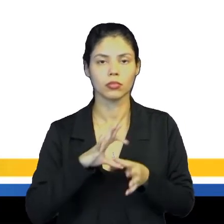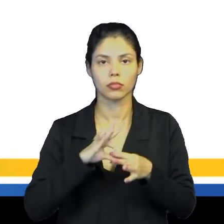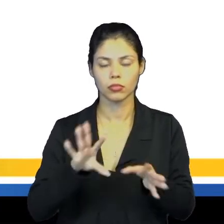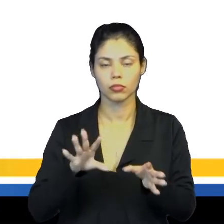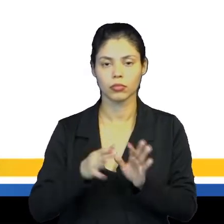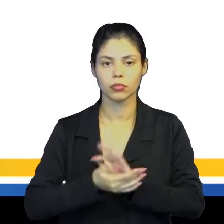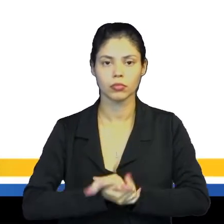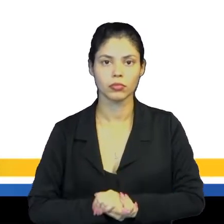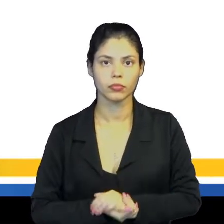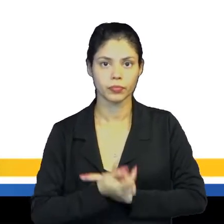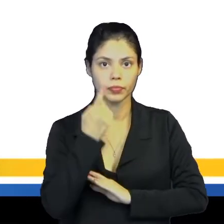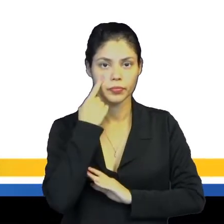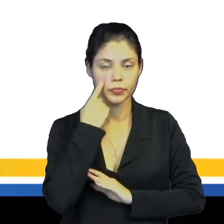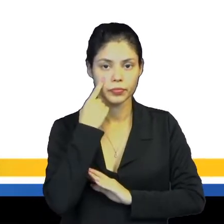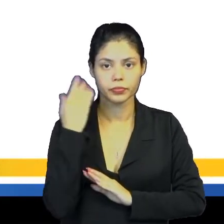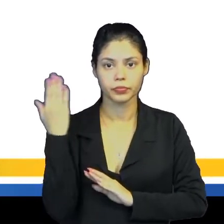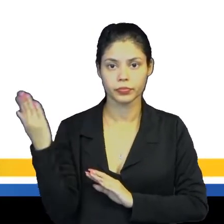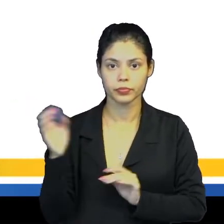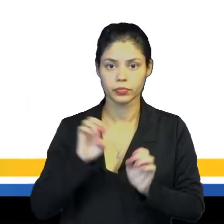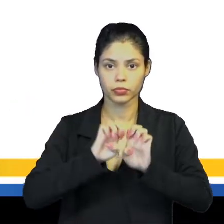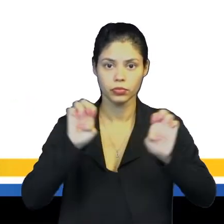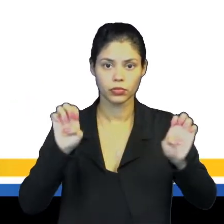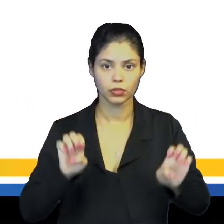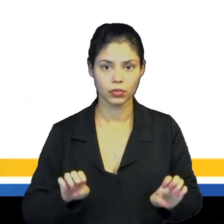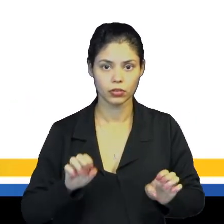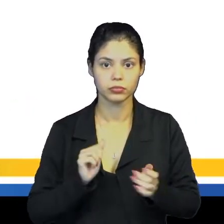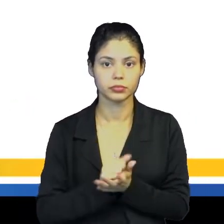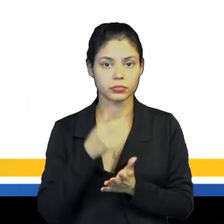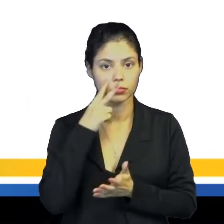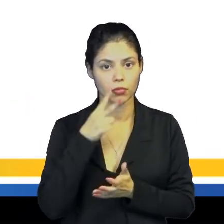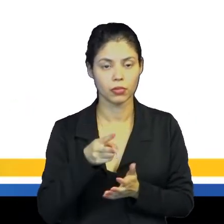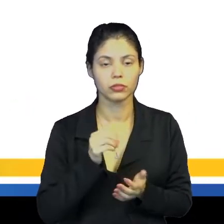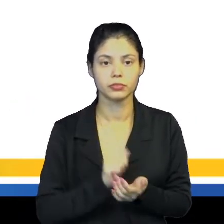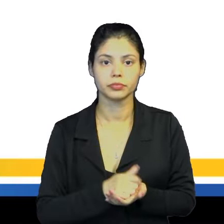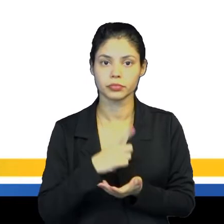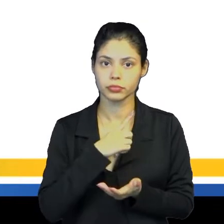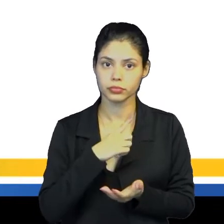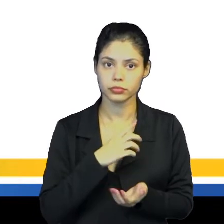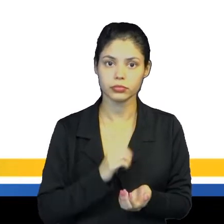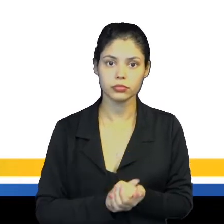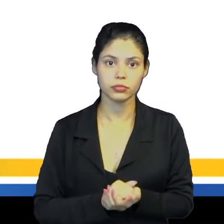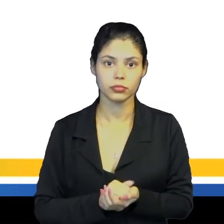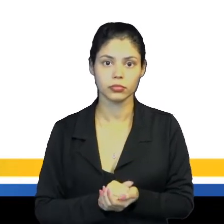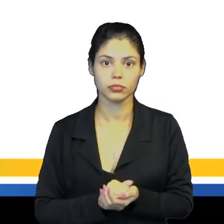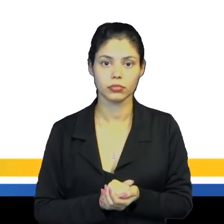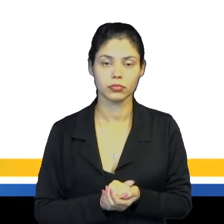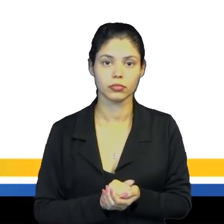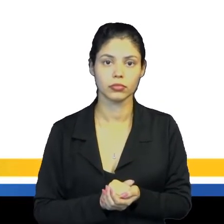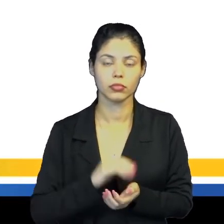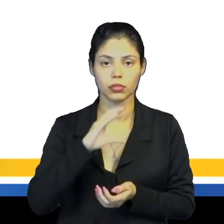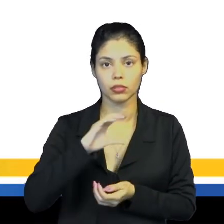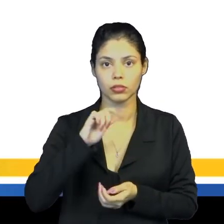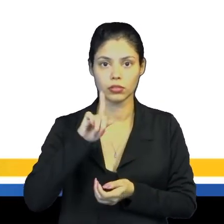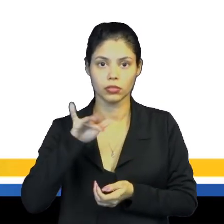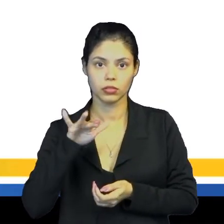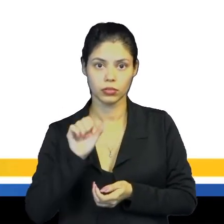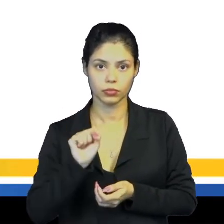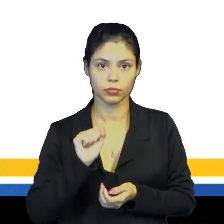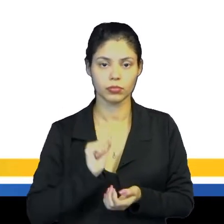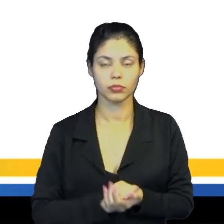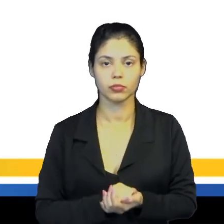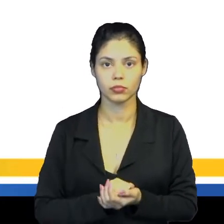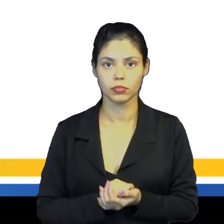liberado. Observando a estrutura aí do espermatozoide que estamos vendo, nós vemos que ele tem a cabeça, que é chamado de